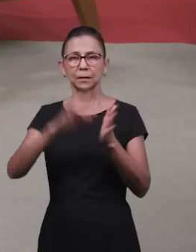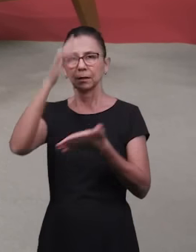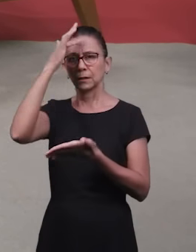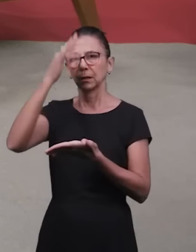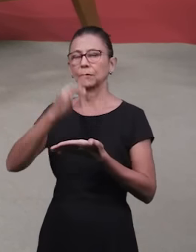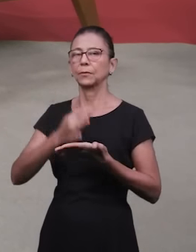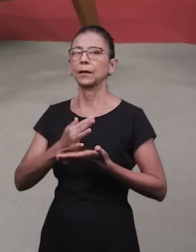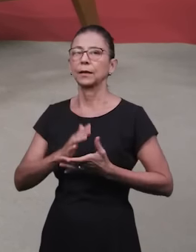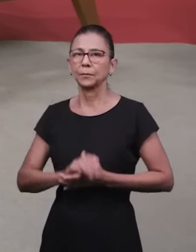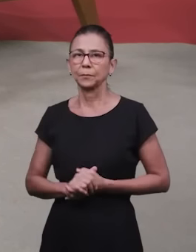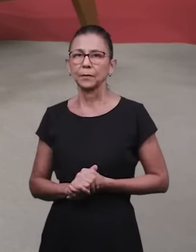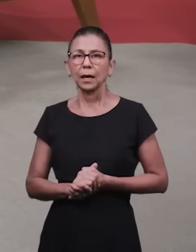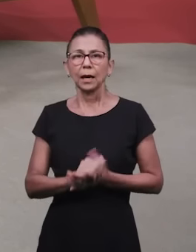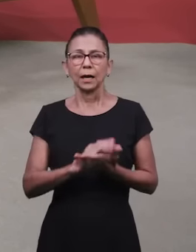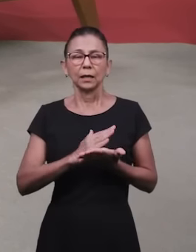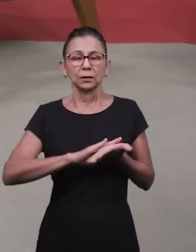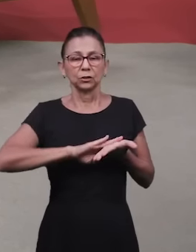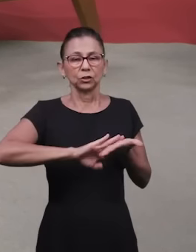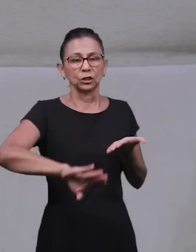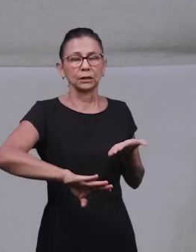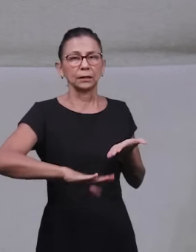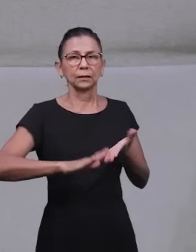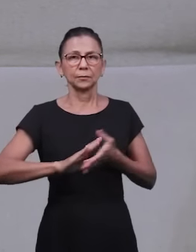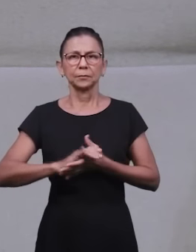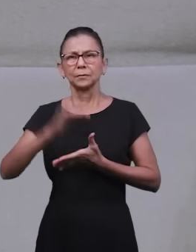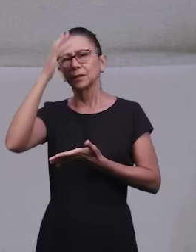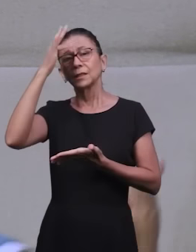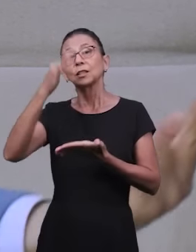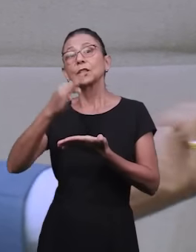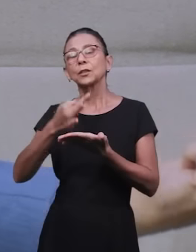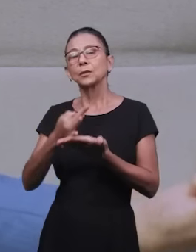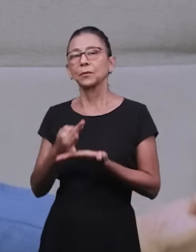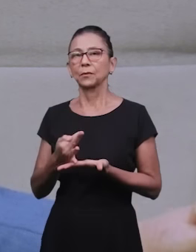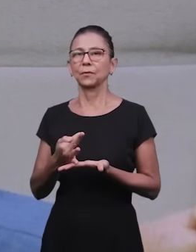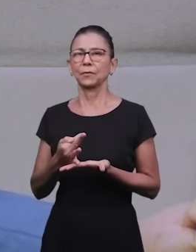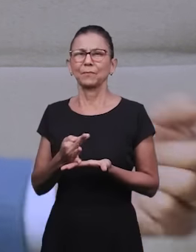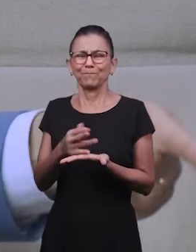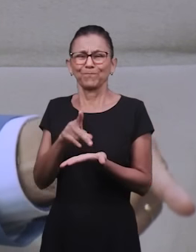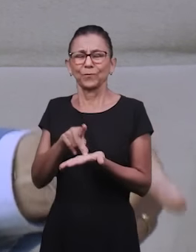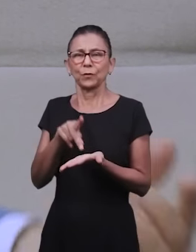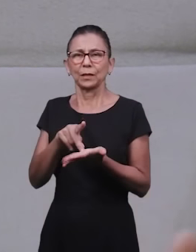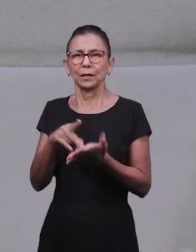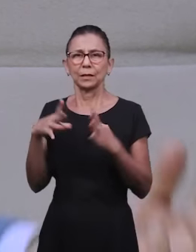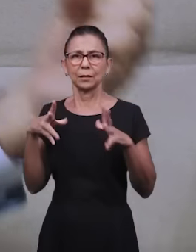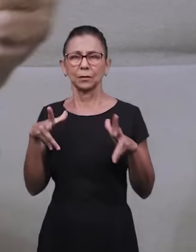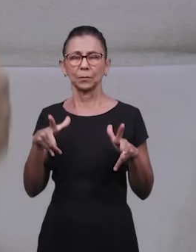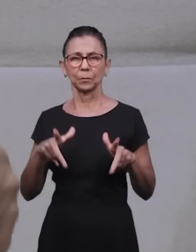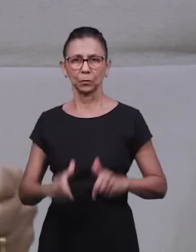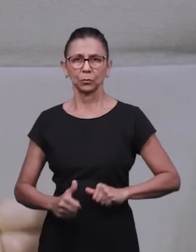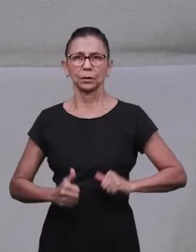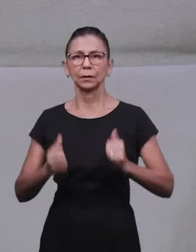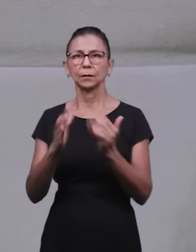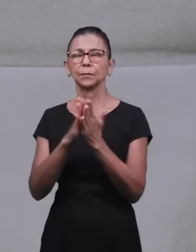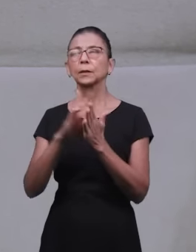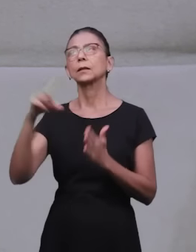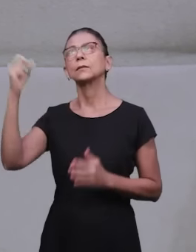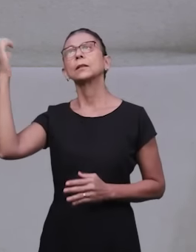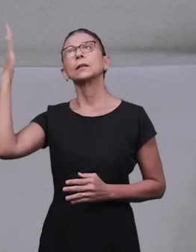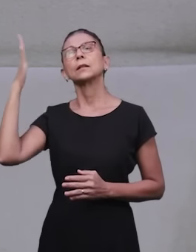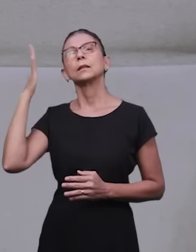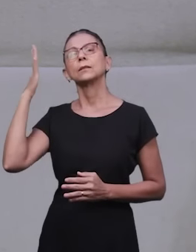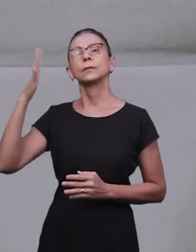que é tirada é a fé genuína, que é a fé da palavra revelada, que Lutero, quando ele restaura a palavra,